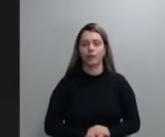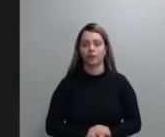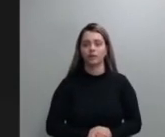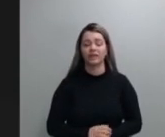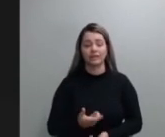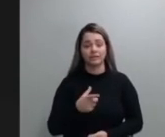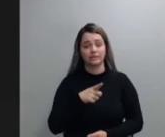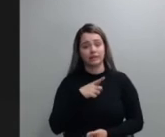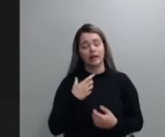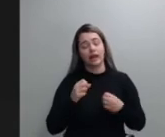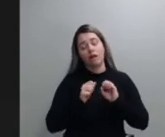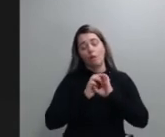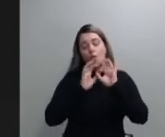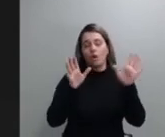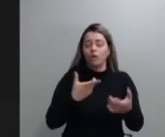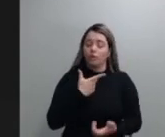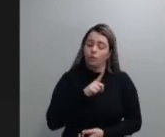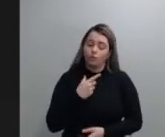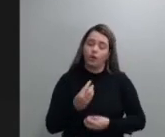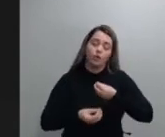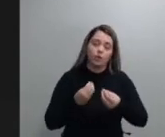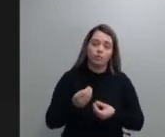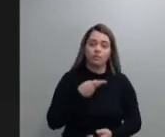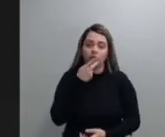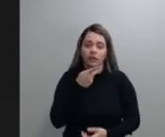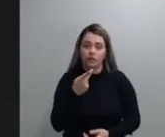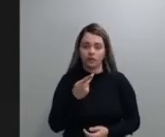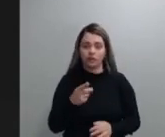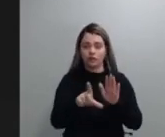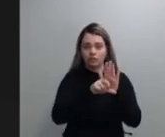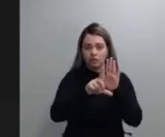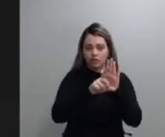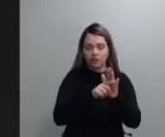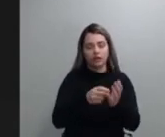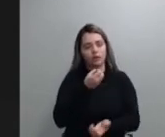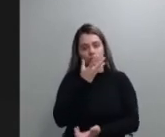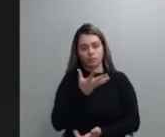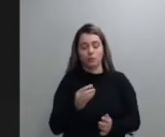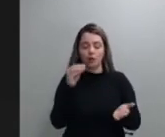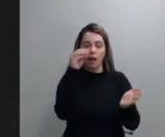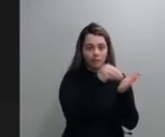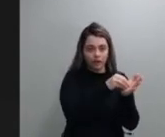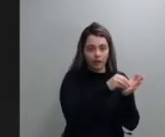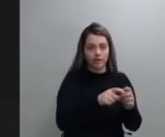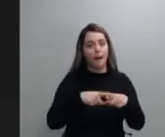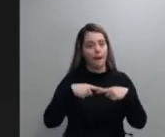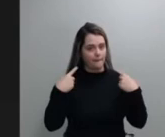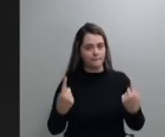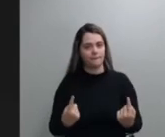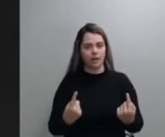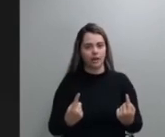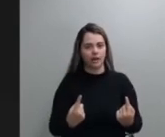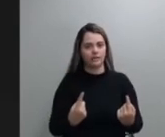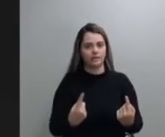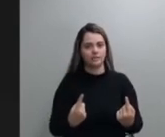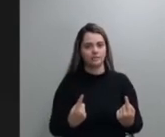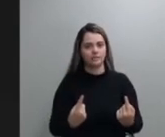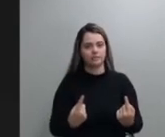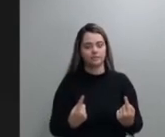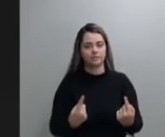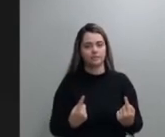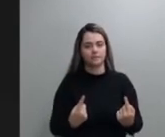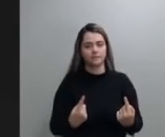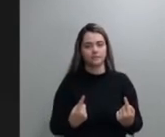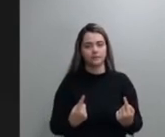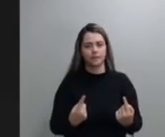existência de lei penal mais benéfica que viesse a ser aplicada mais rigorosa é a lei posterior por